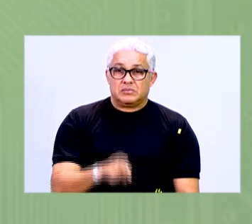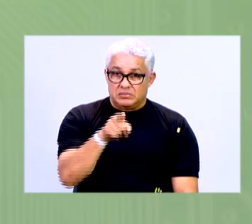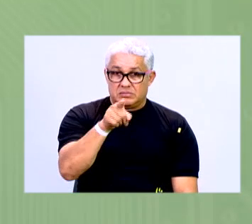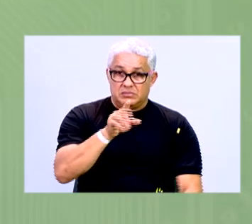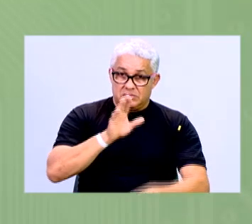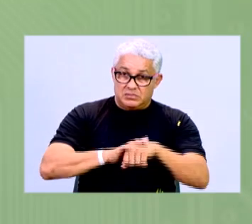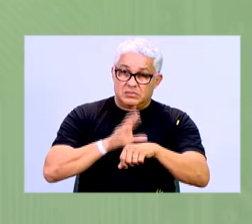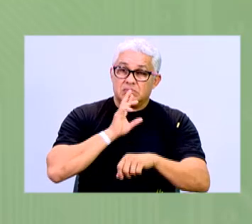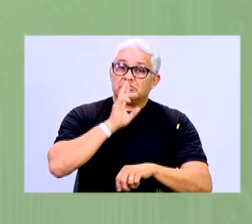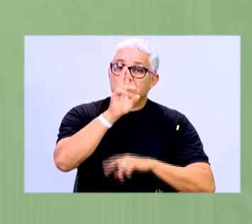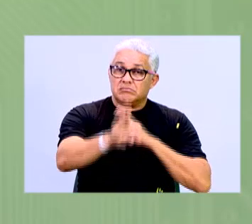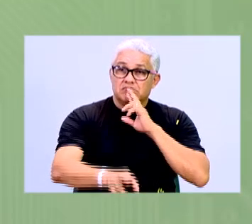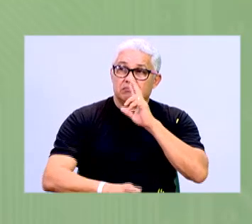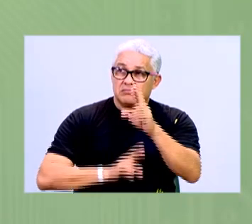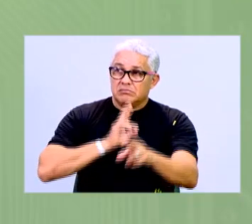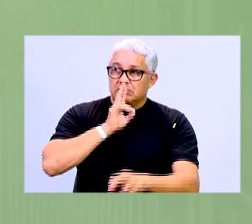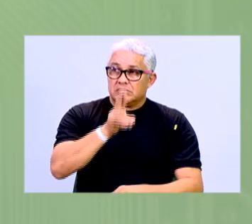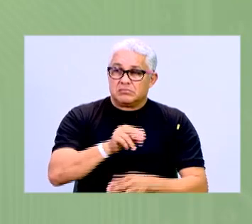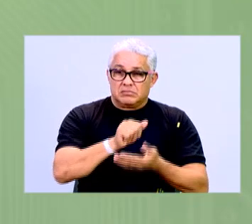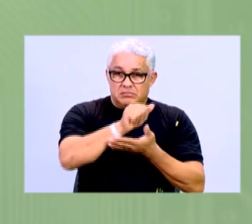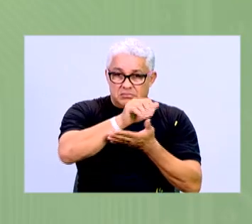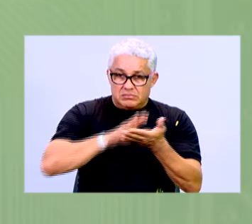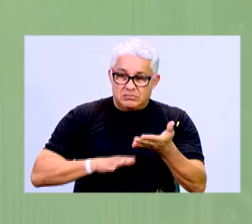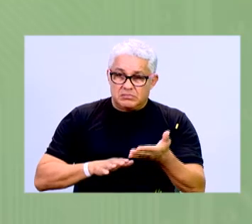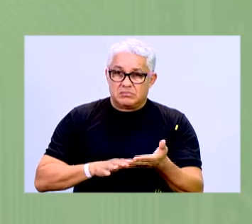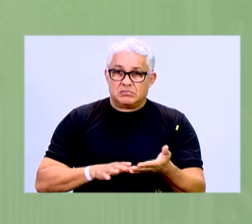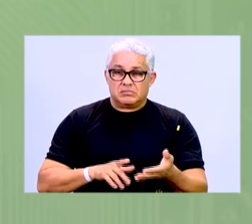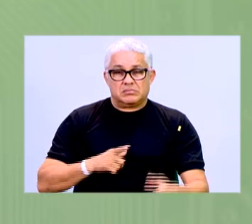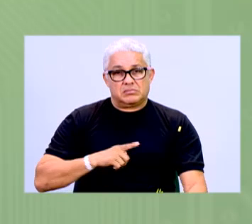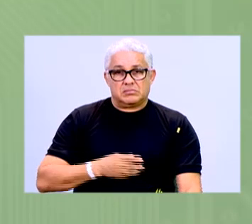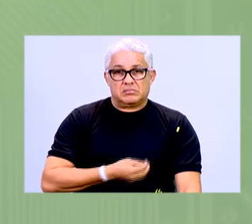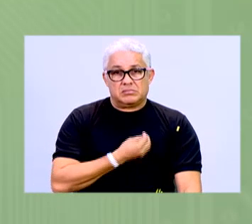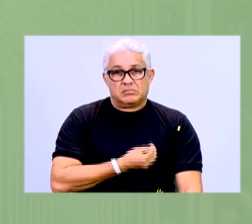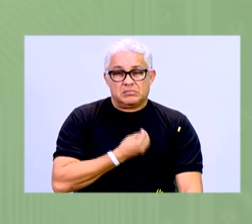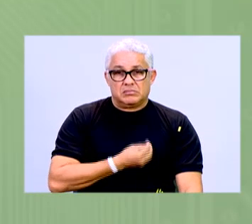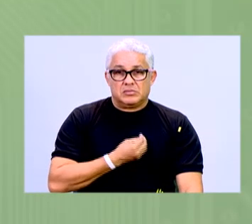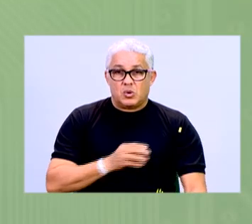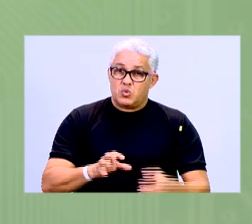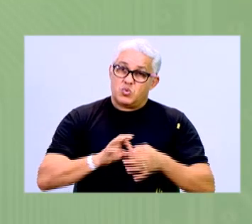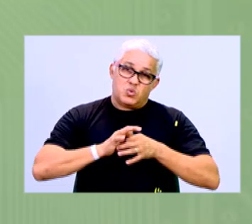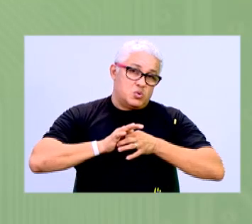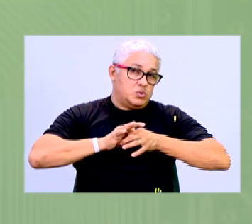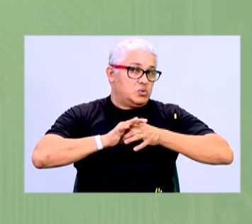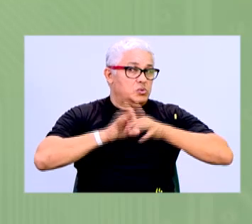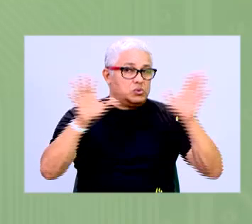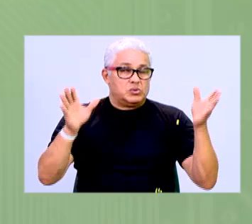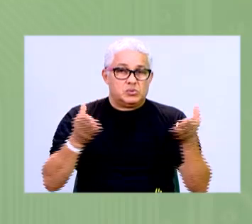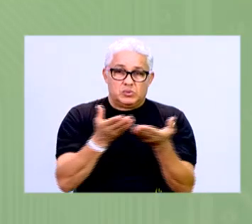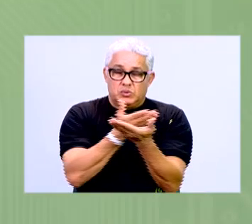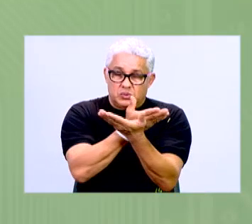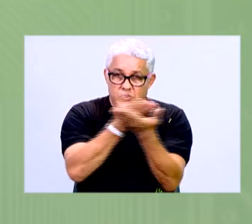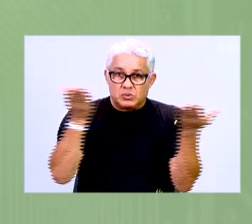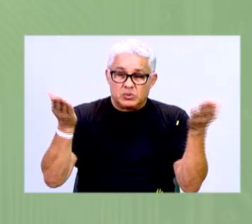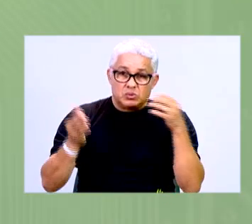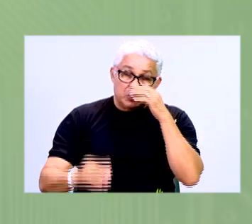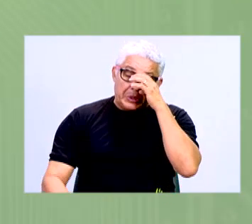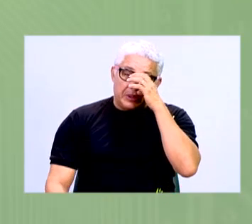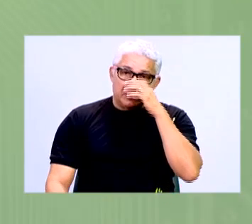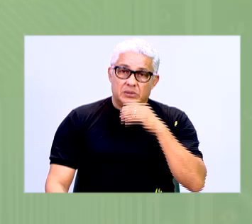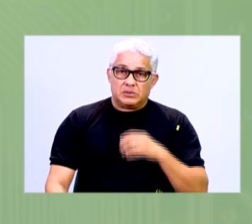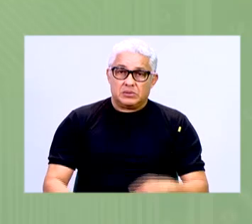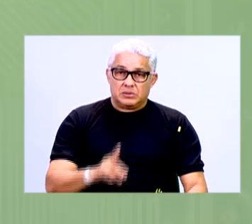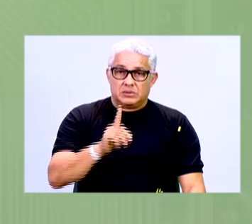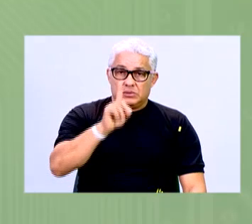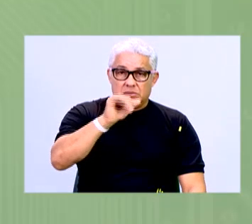respondendo e essa atividade vai estar, né, disponível para vocês desenvolverem do